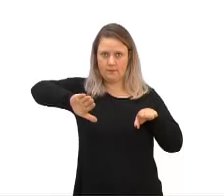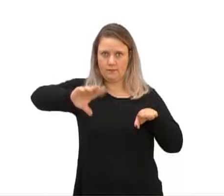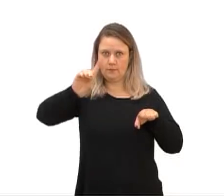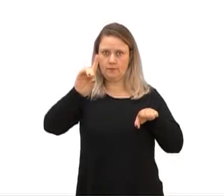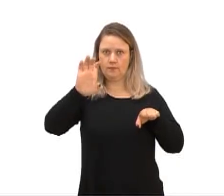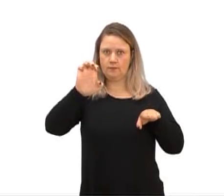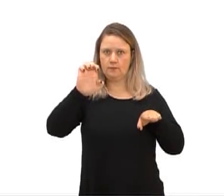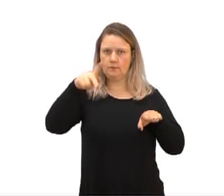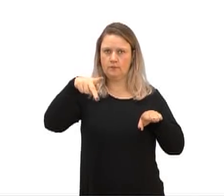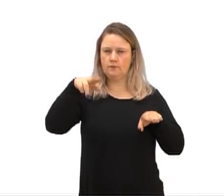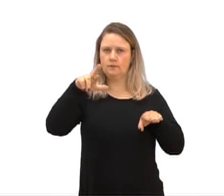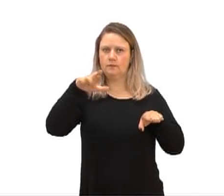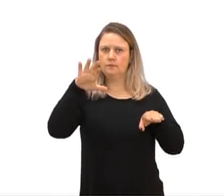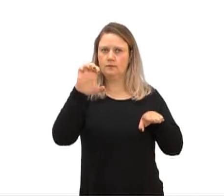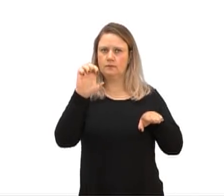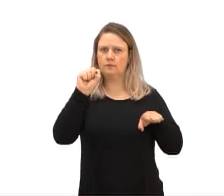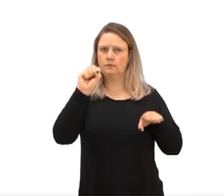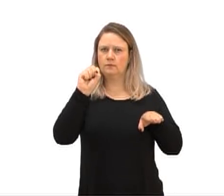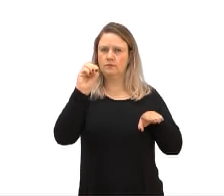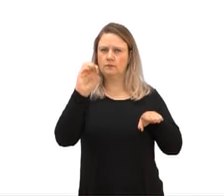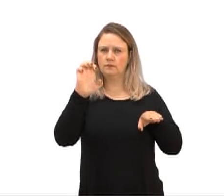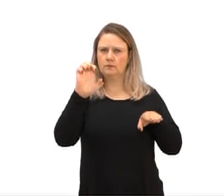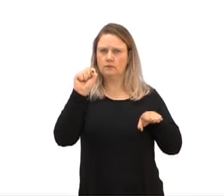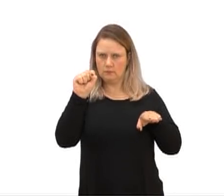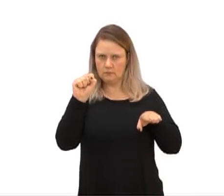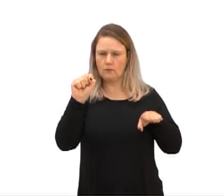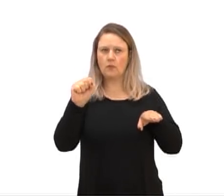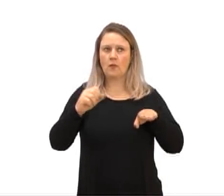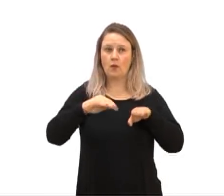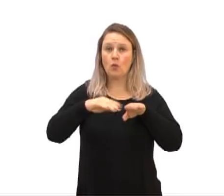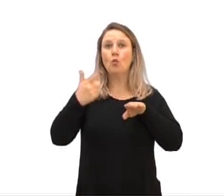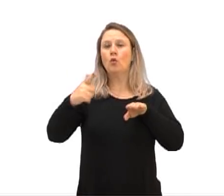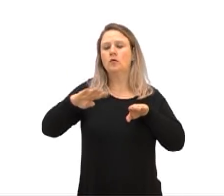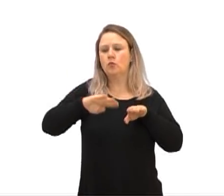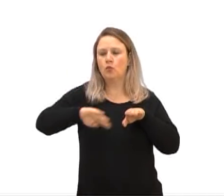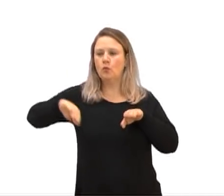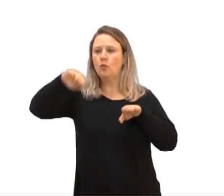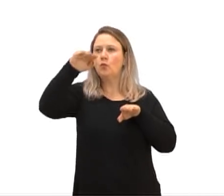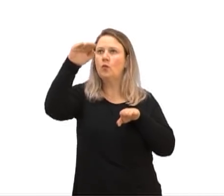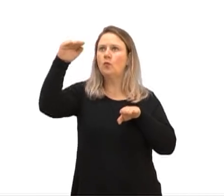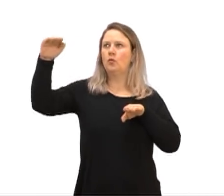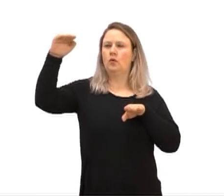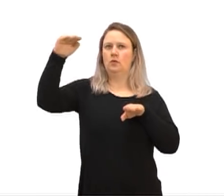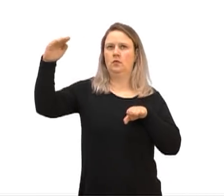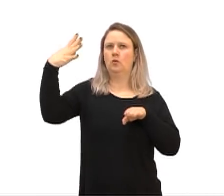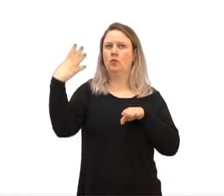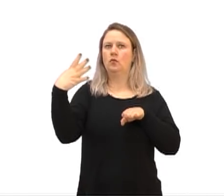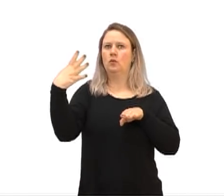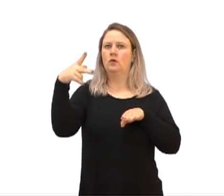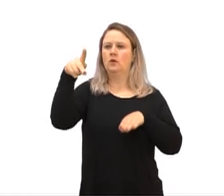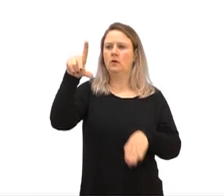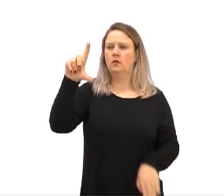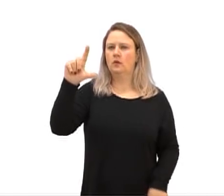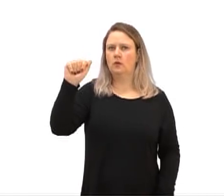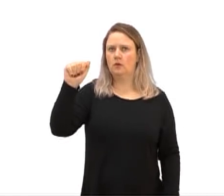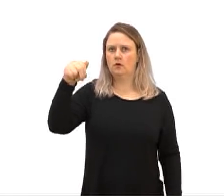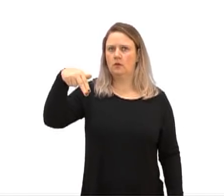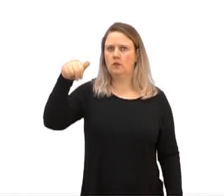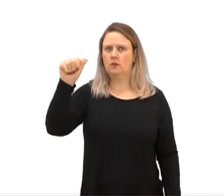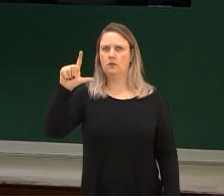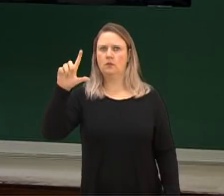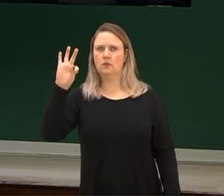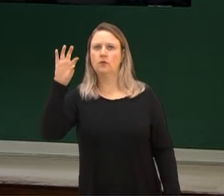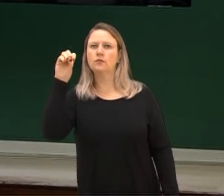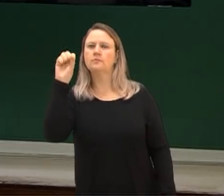né, que seria, então, um afundamento no terreno. E depois, a número 4, os planaltos, que são áreas mais altas